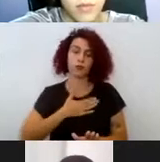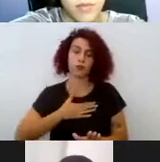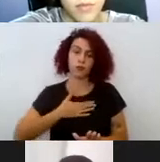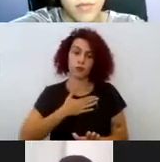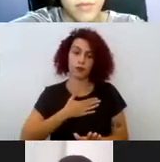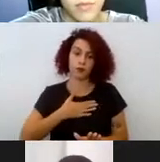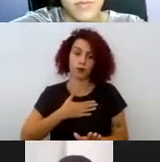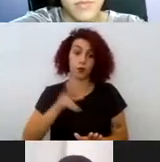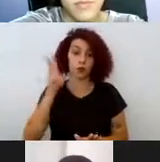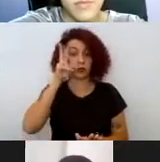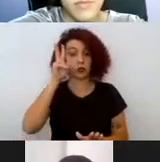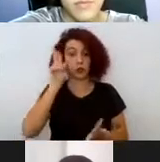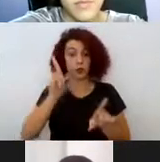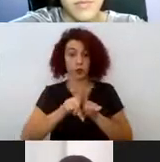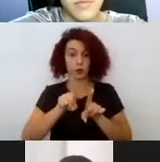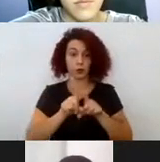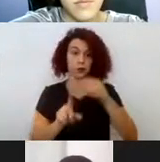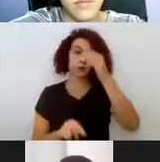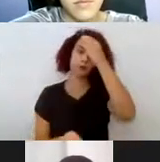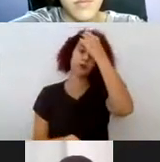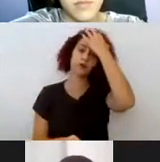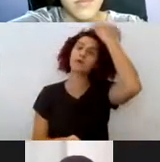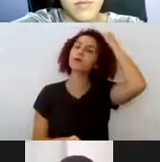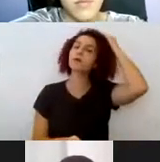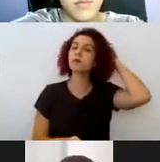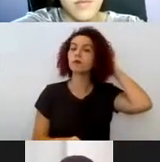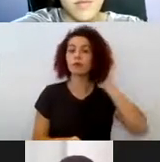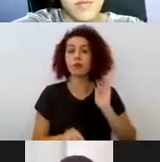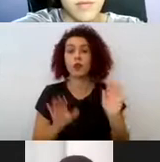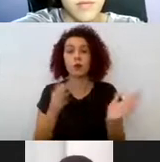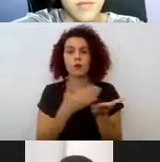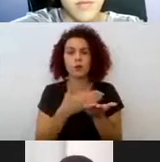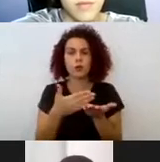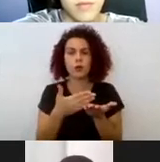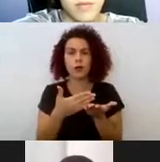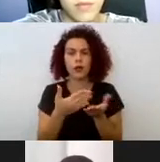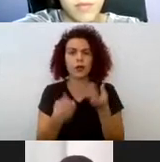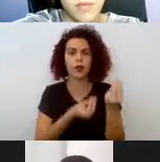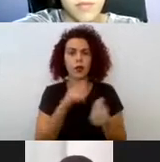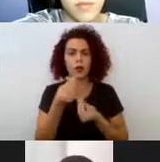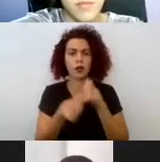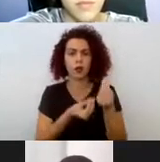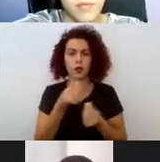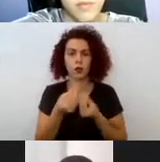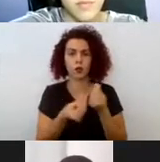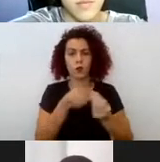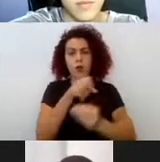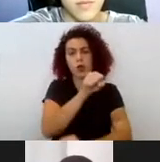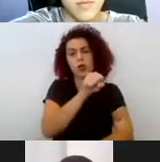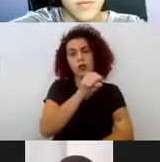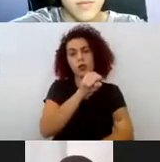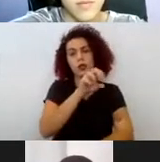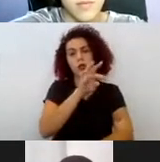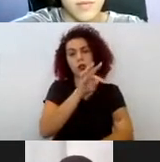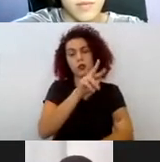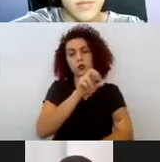essa lembrança aí tá é só que isso começa quando isso começa com Stuart Hall e